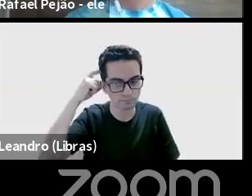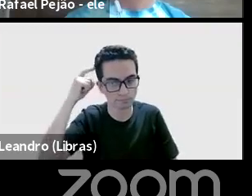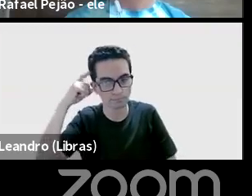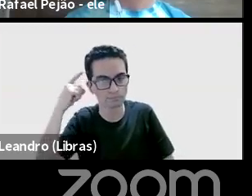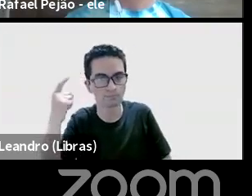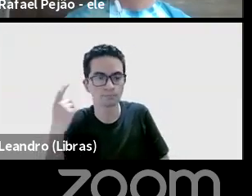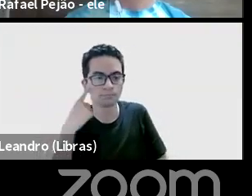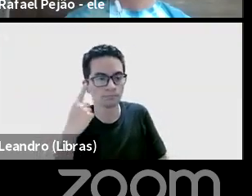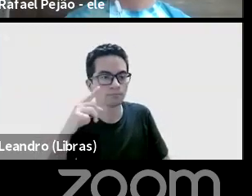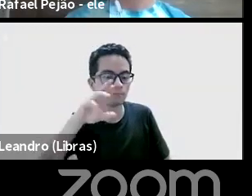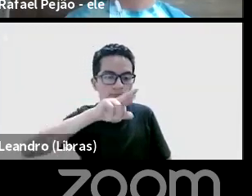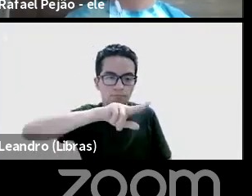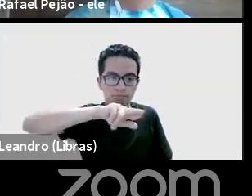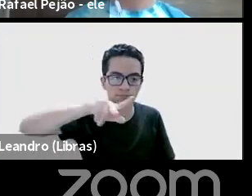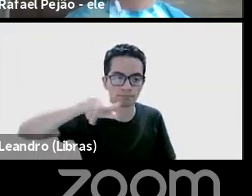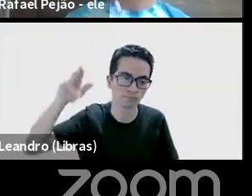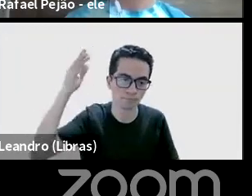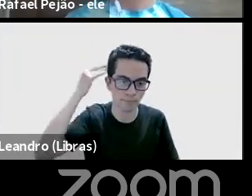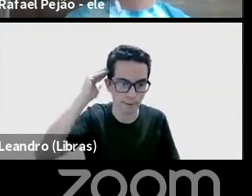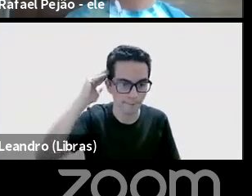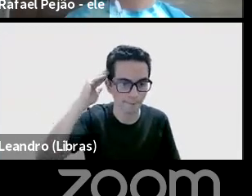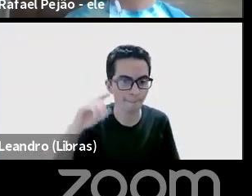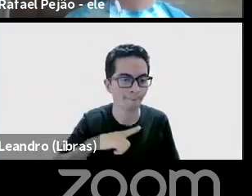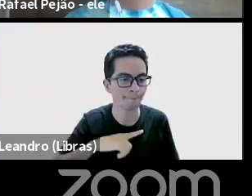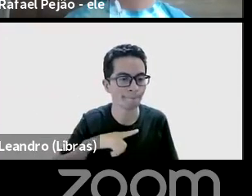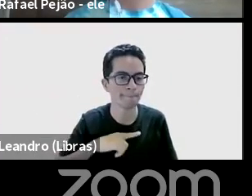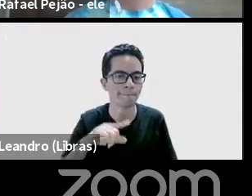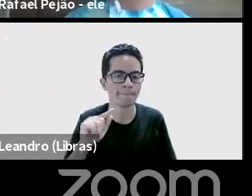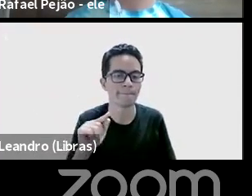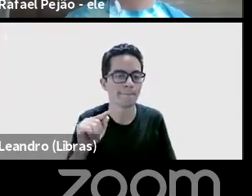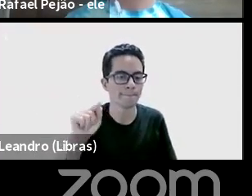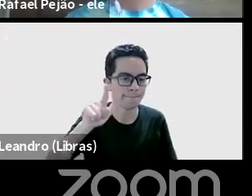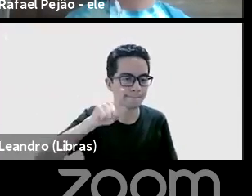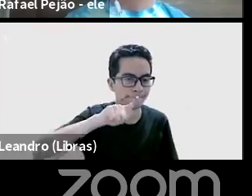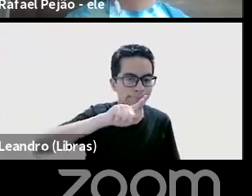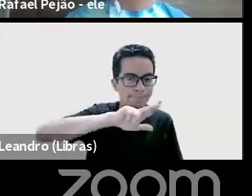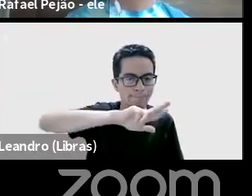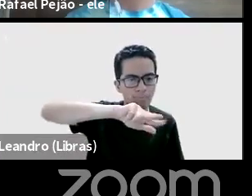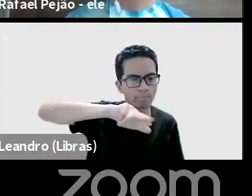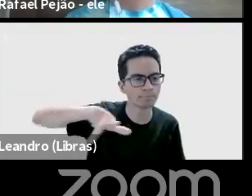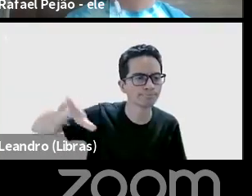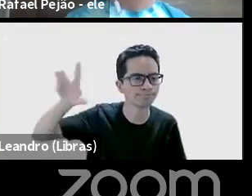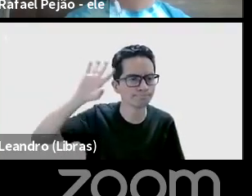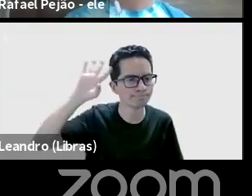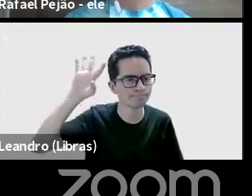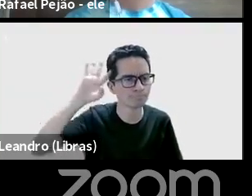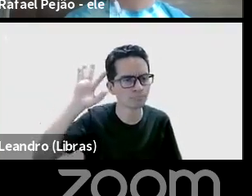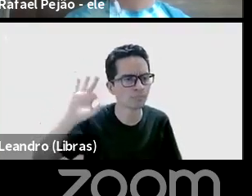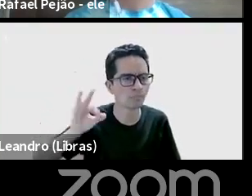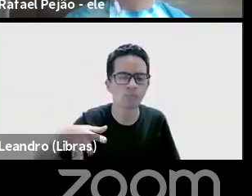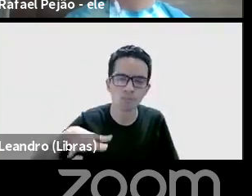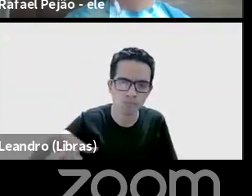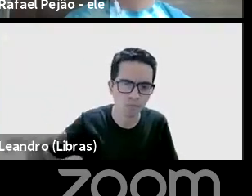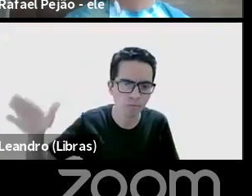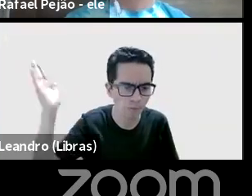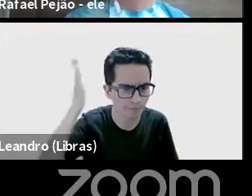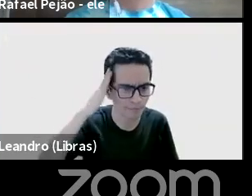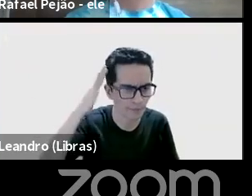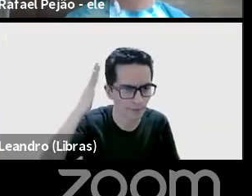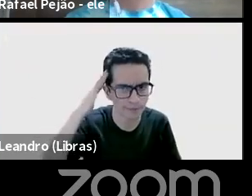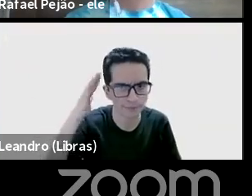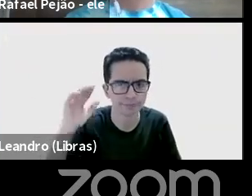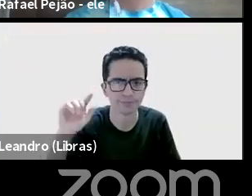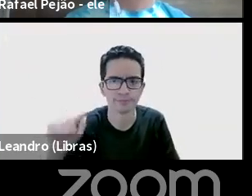né? Então, um pouco, né, dessas reflexões, eu acho que aí, assim, né,